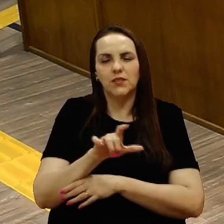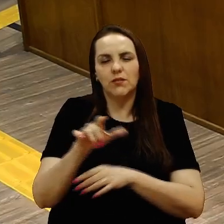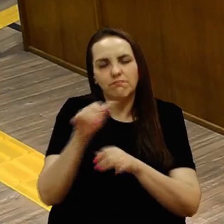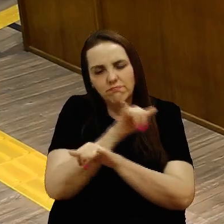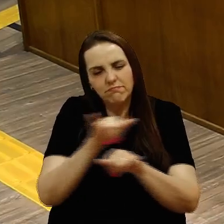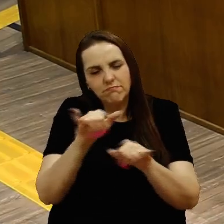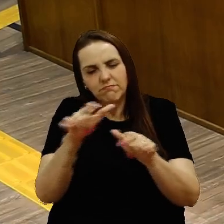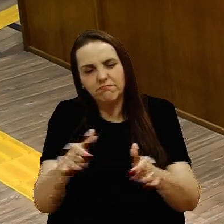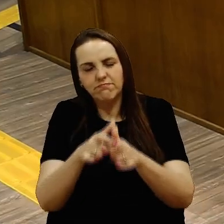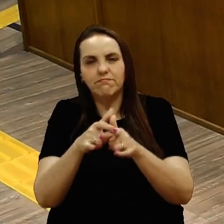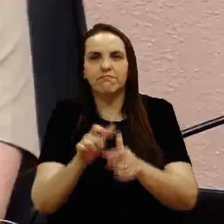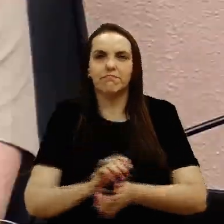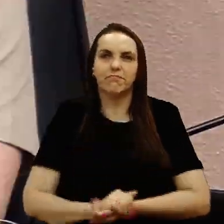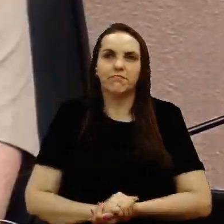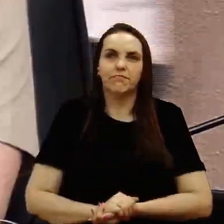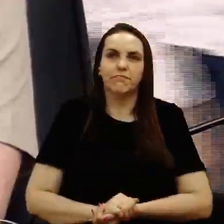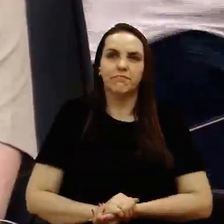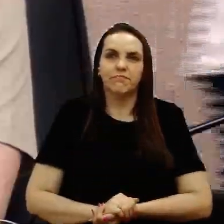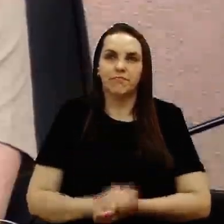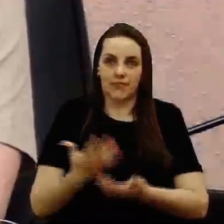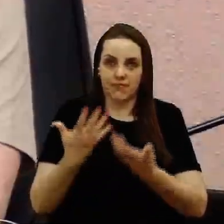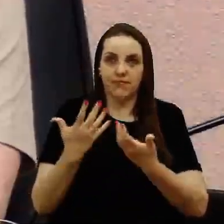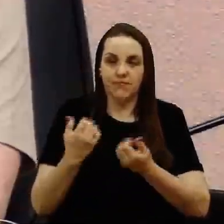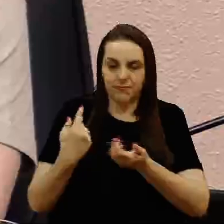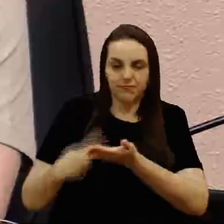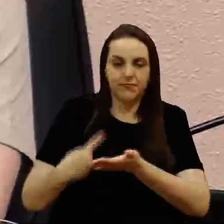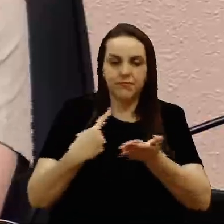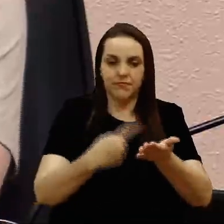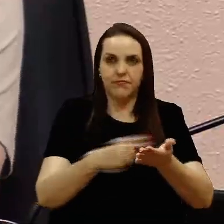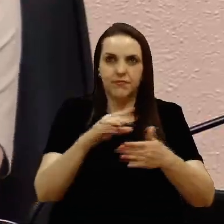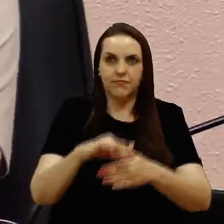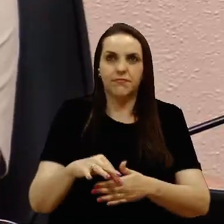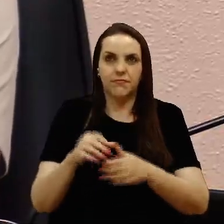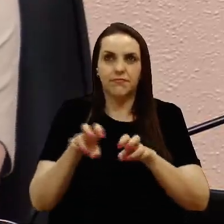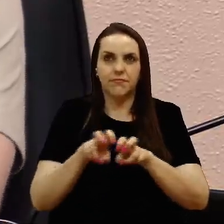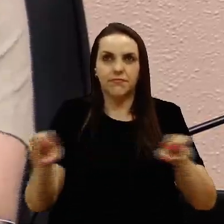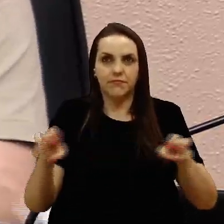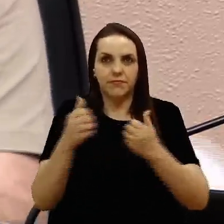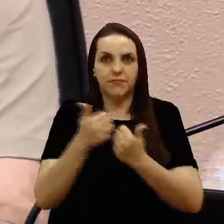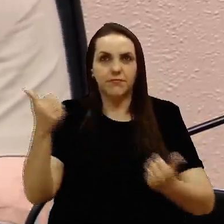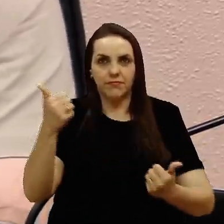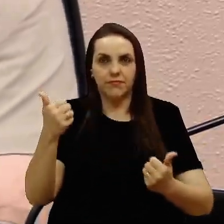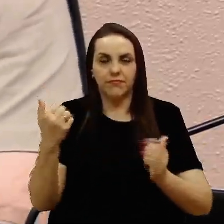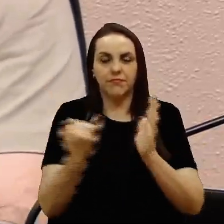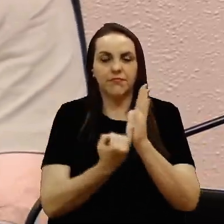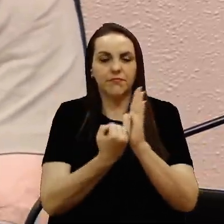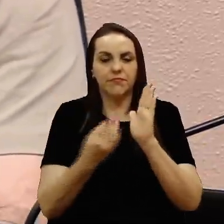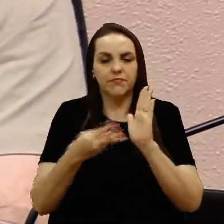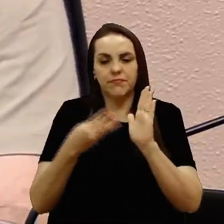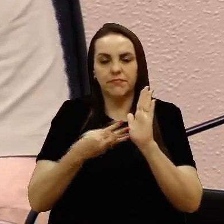expediente. Com a anuência da mesa diretora, nos termos do inciso 3º do artigo 107º do Regimento